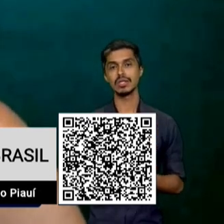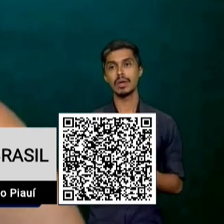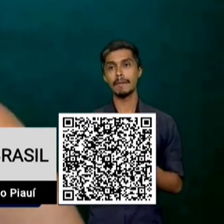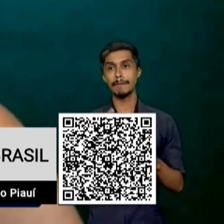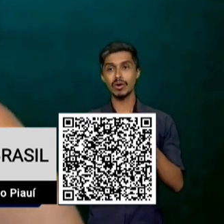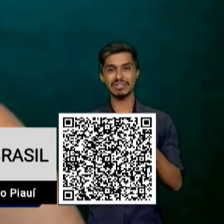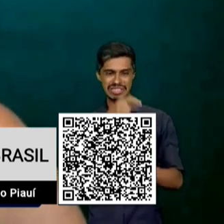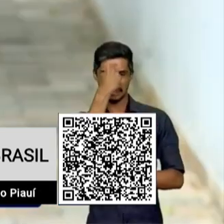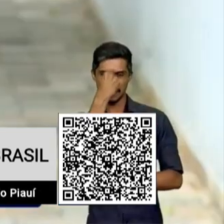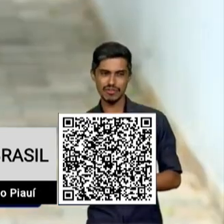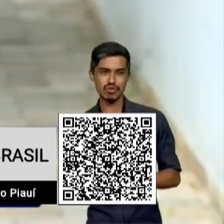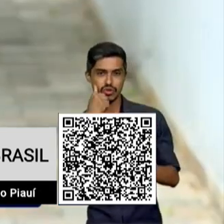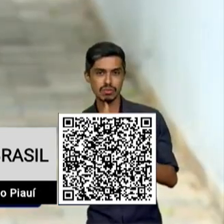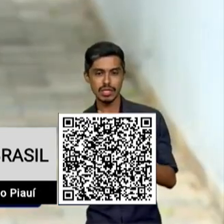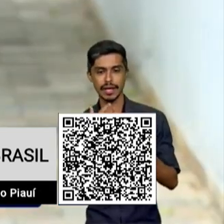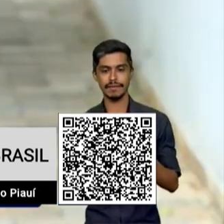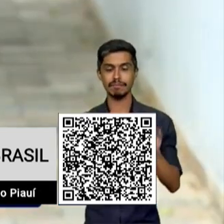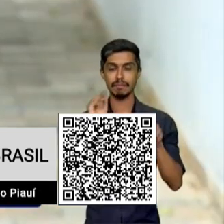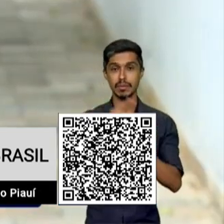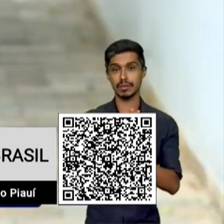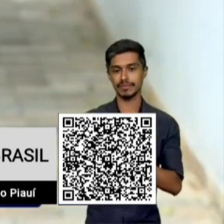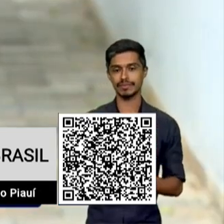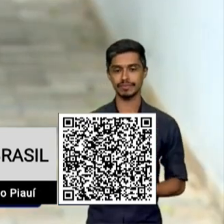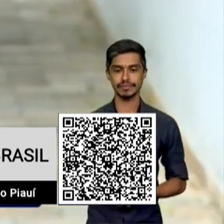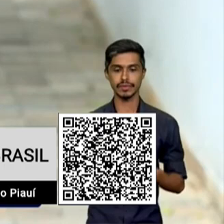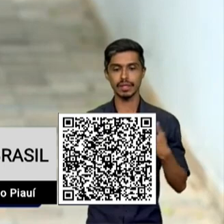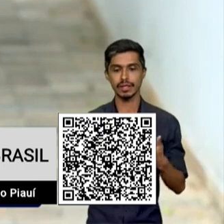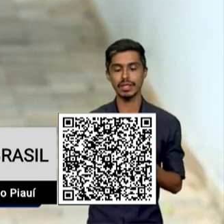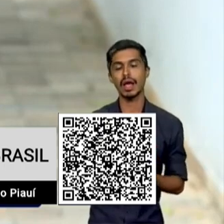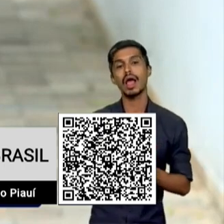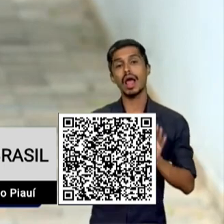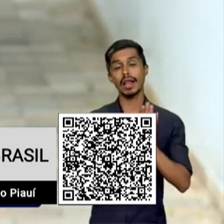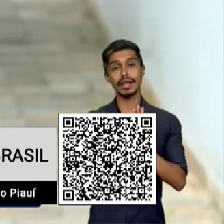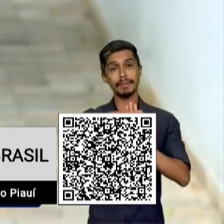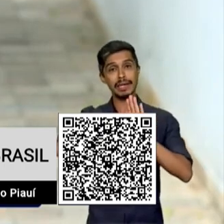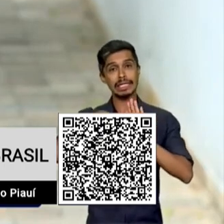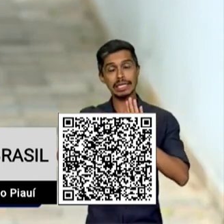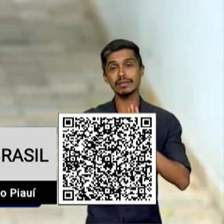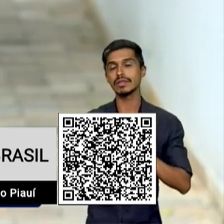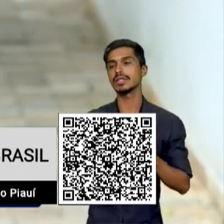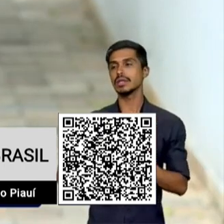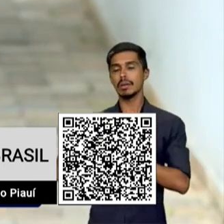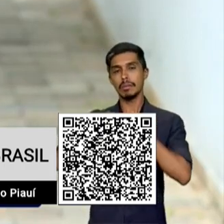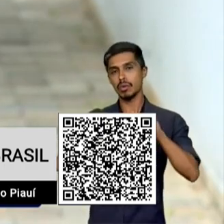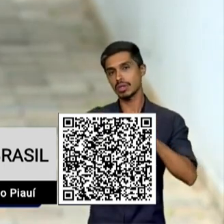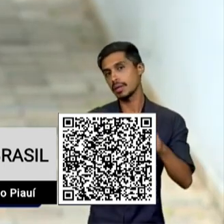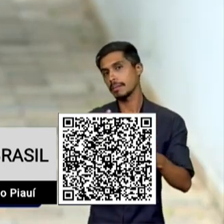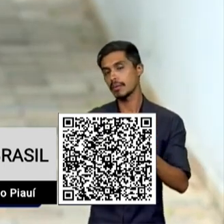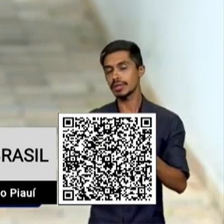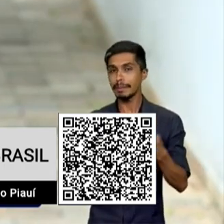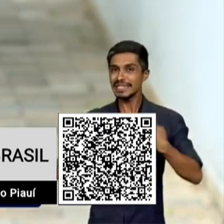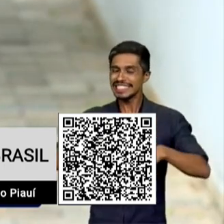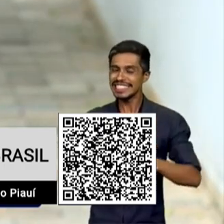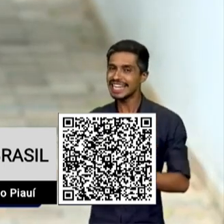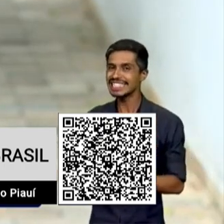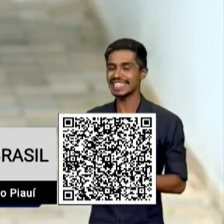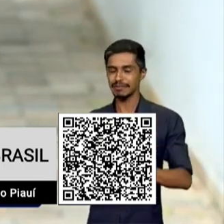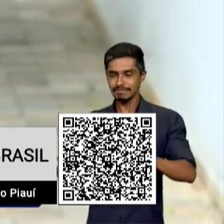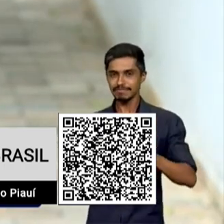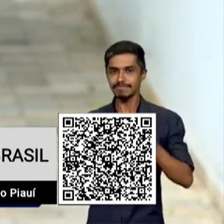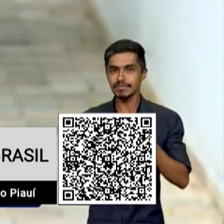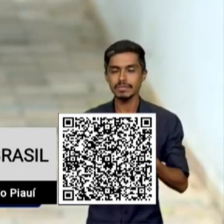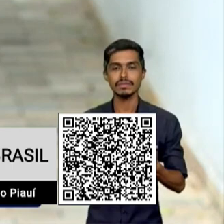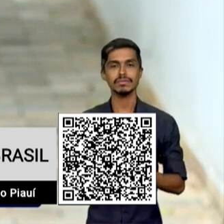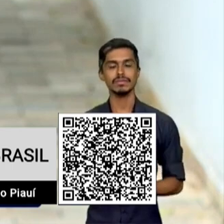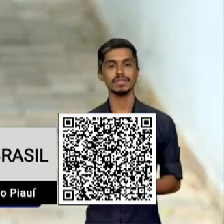esse perfil das mulheres. A Lei Maria da Penha vem passando por alterações para aumentar a efetividade, como a medida que tornou crime